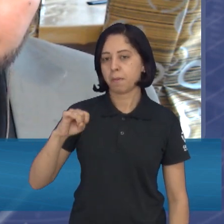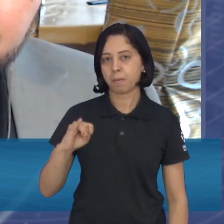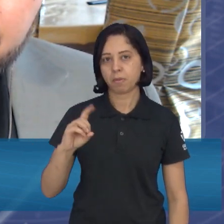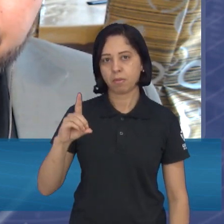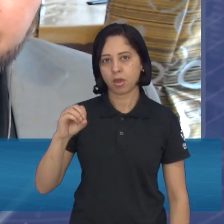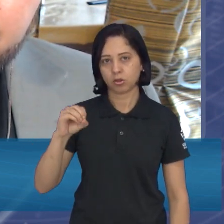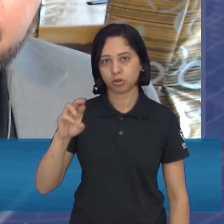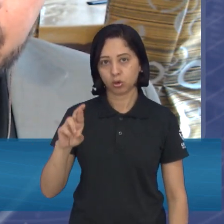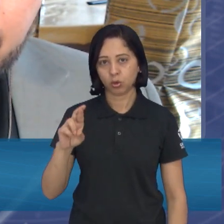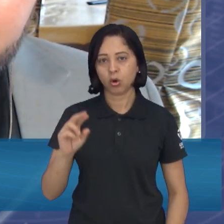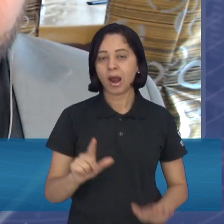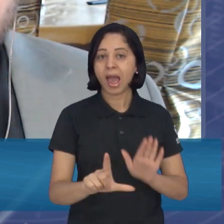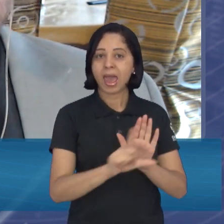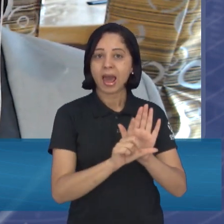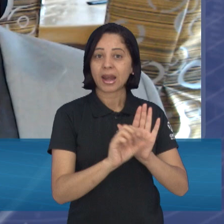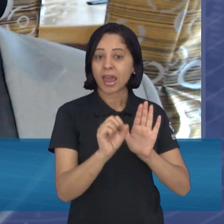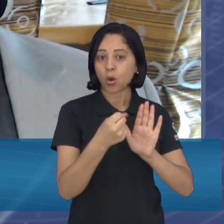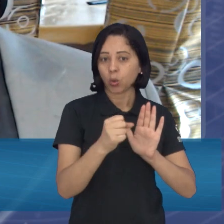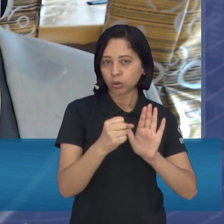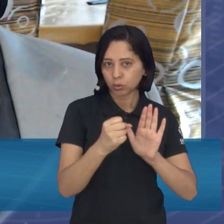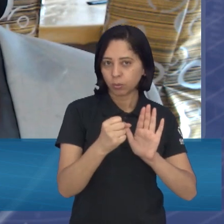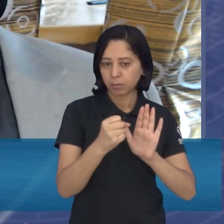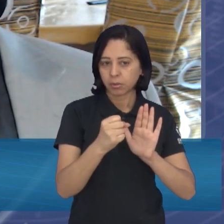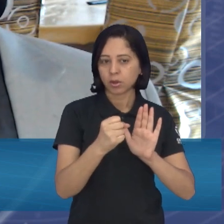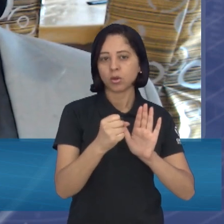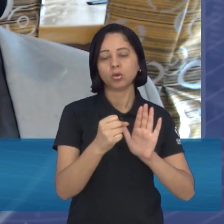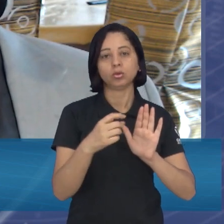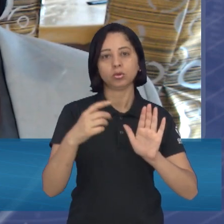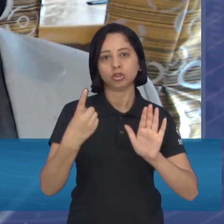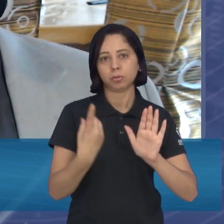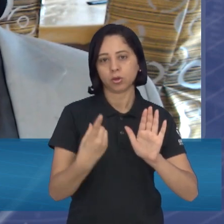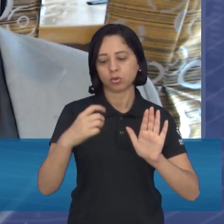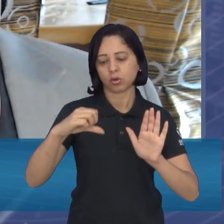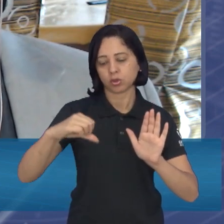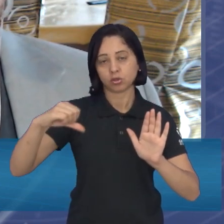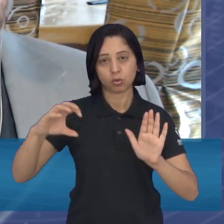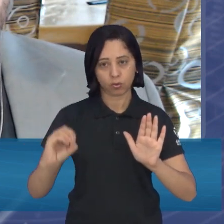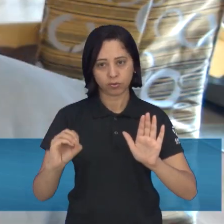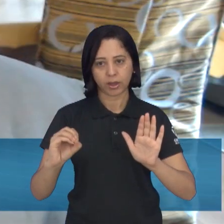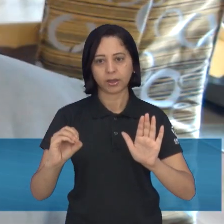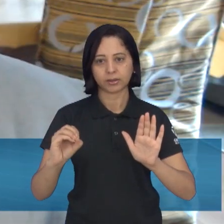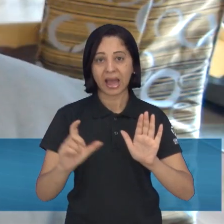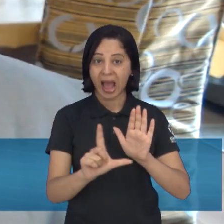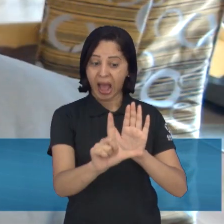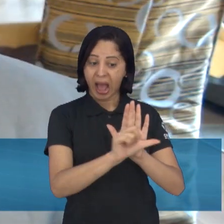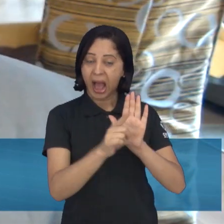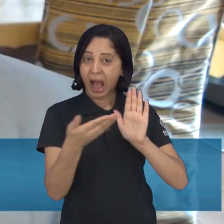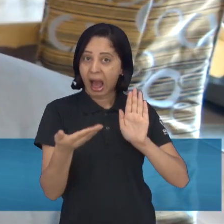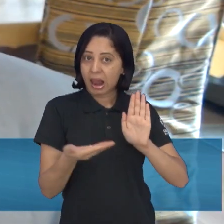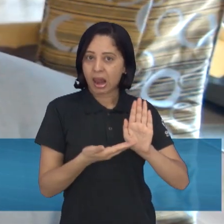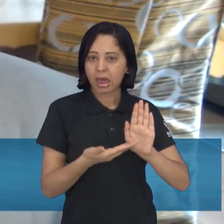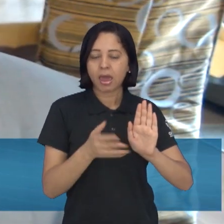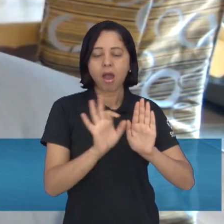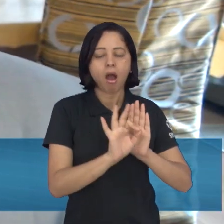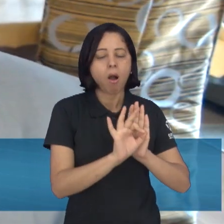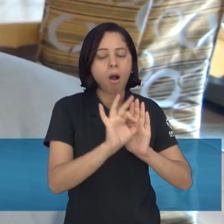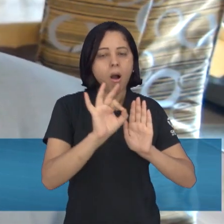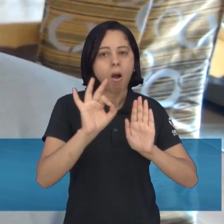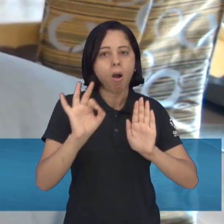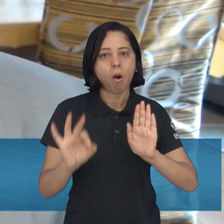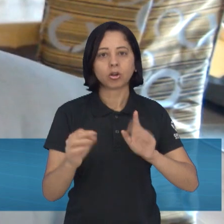de 1990, e ele é uma dádiva, tá, para os cidadãos, para